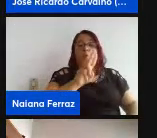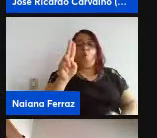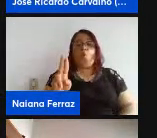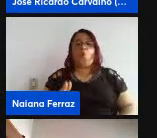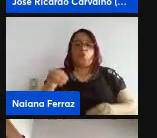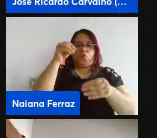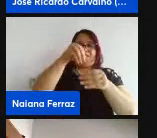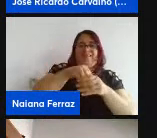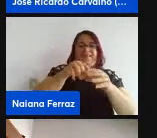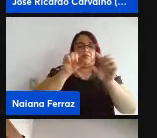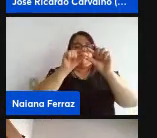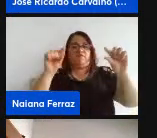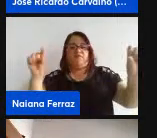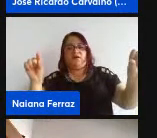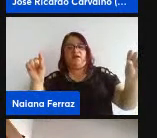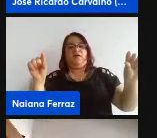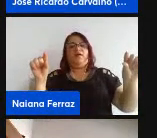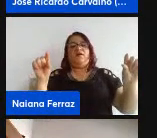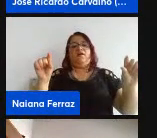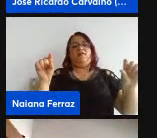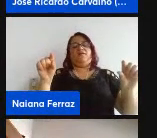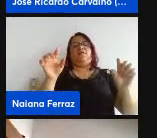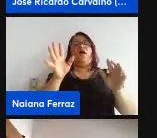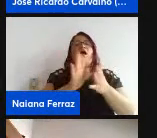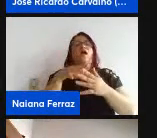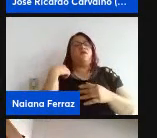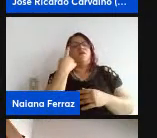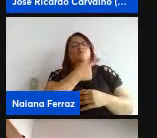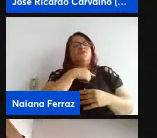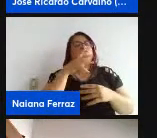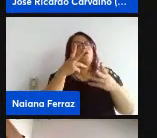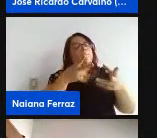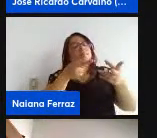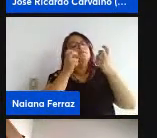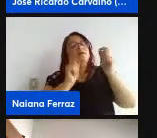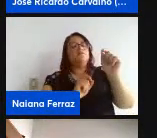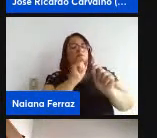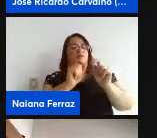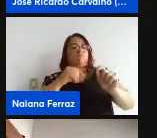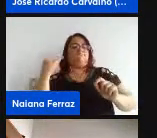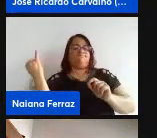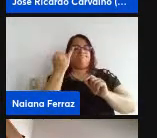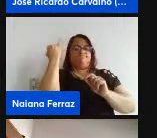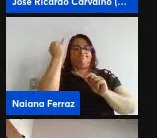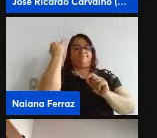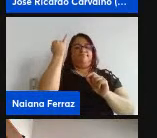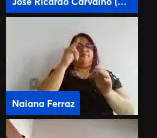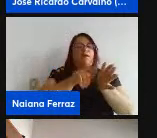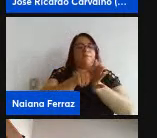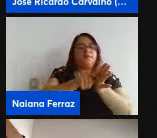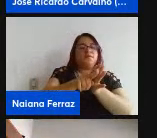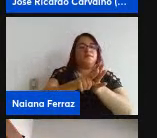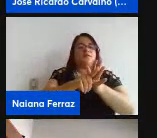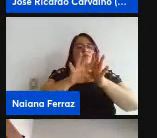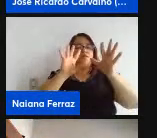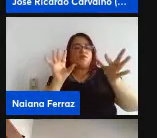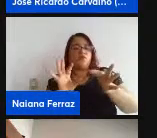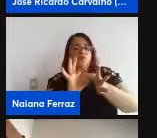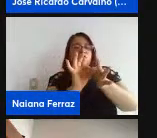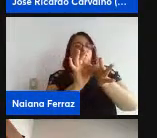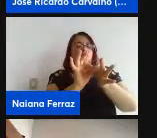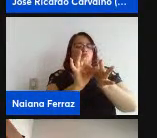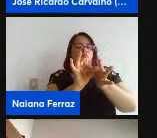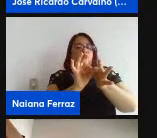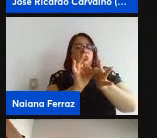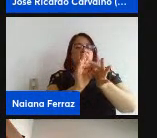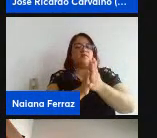de períodos de orações, e a gente observa que a importância desse trabalho no papel dos conectivos como articulador textual, que é